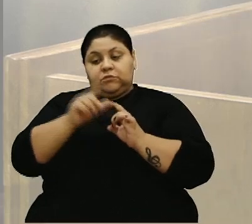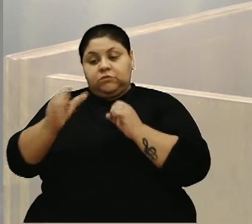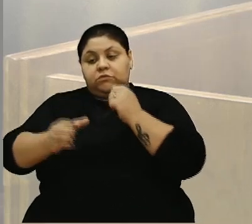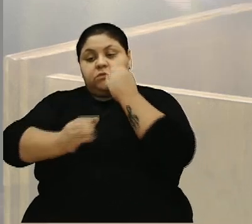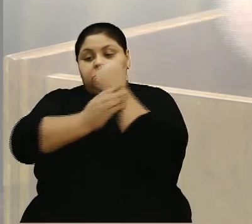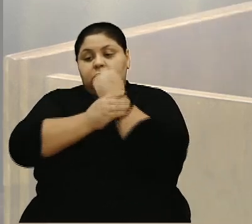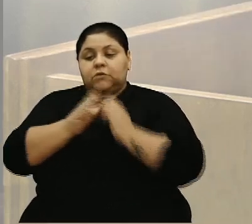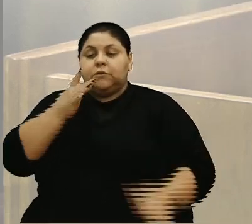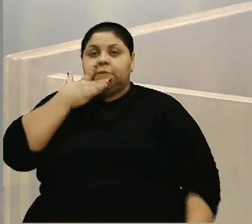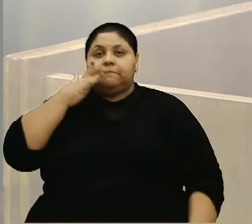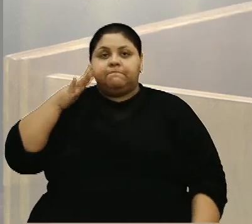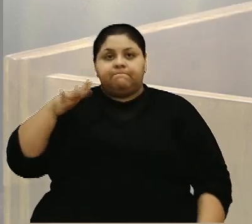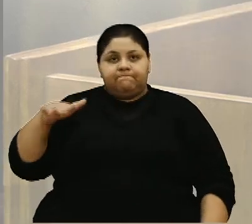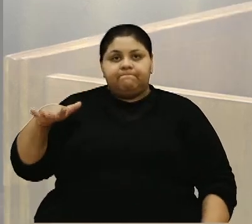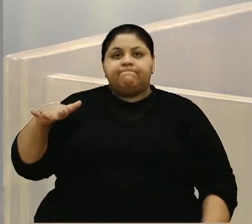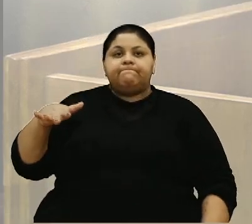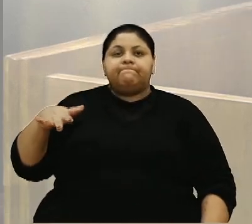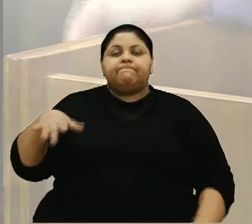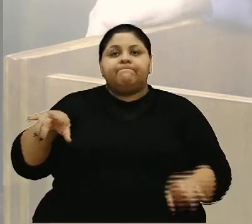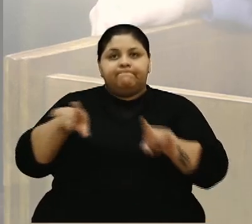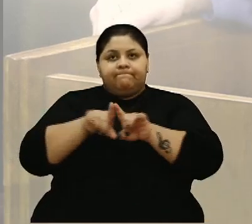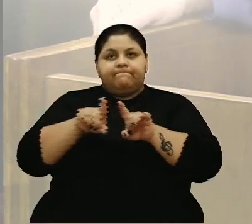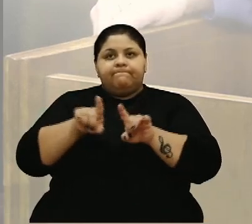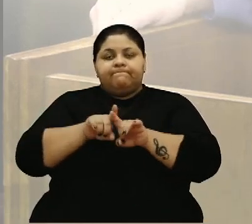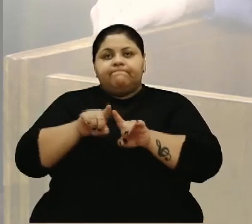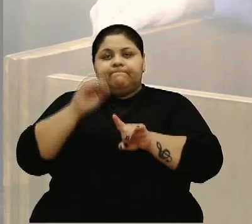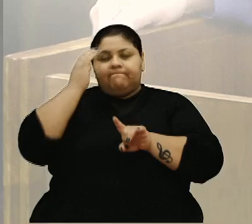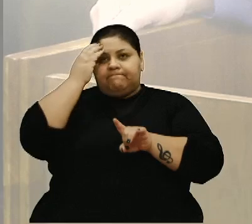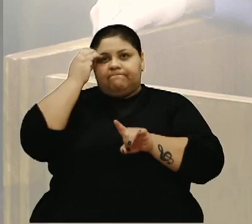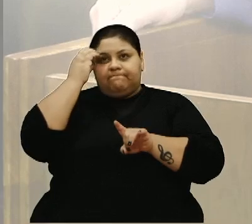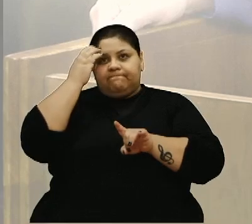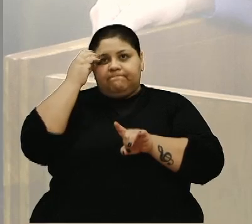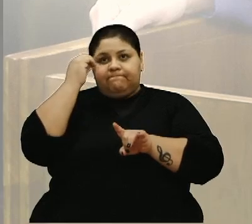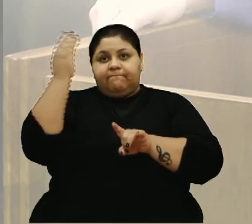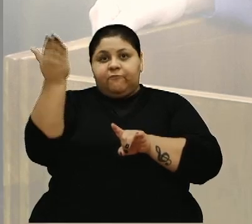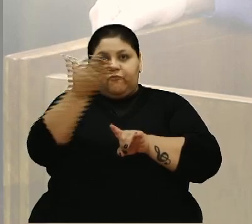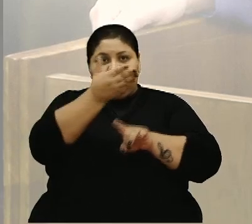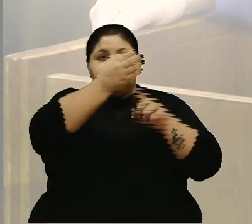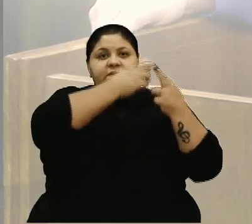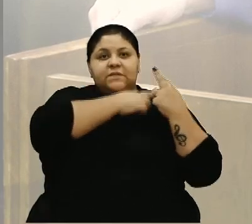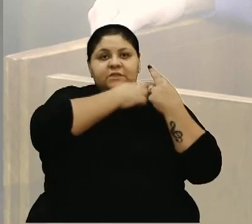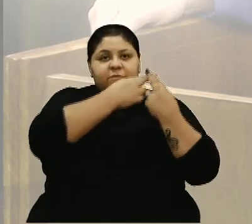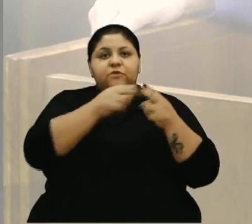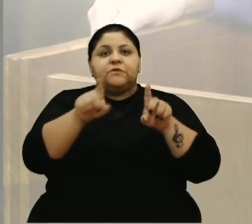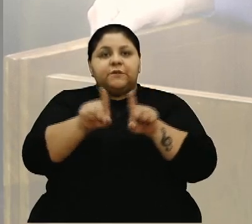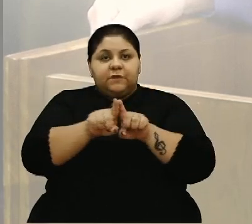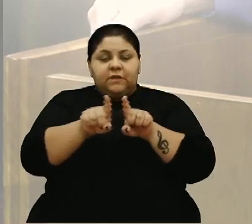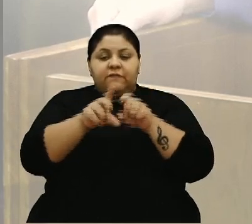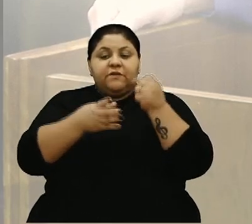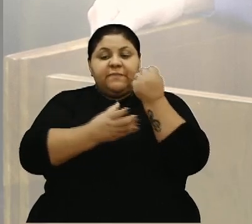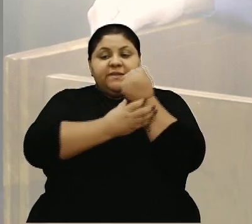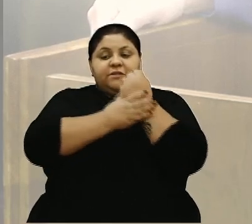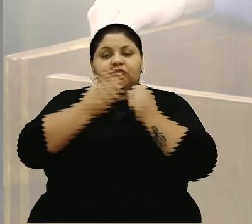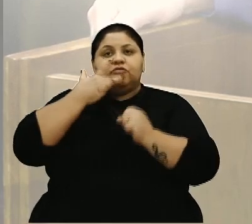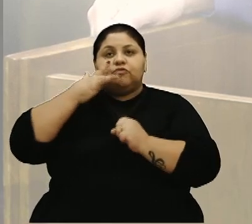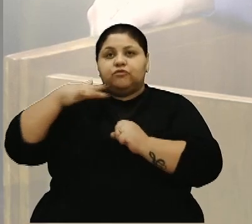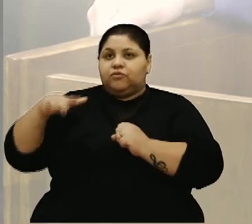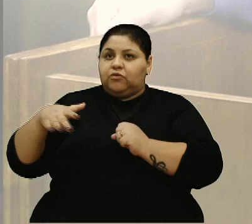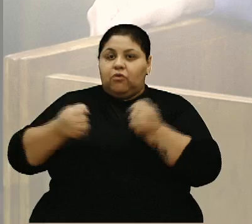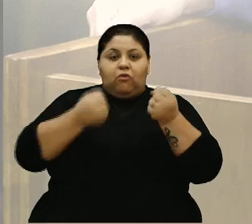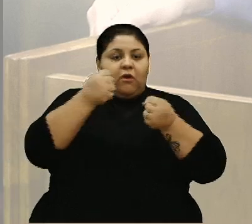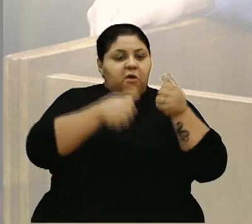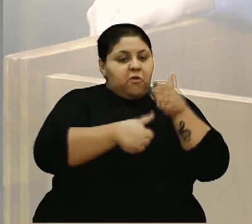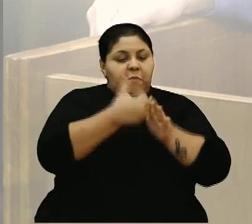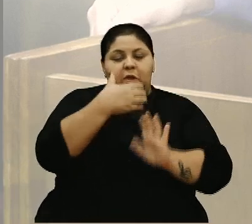das crianças estão também nas mãos de vocês, transportadores, conseguirem manter os seus carros da melhor forma possível.